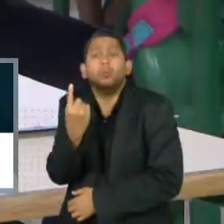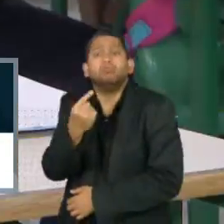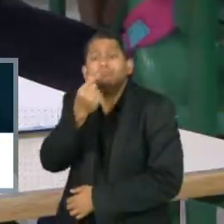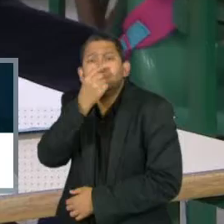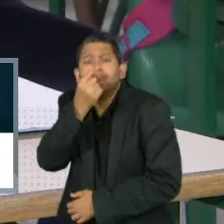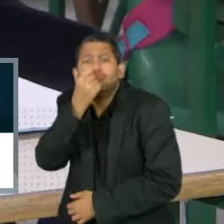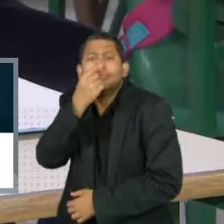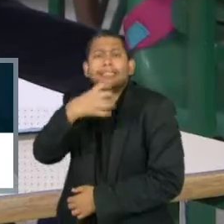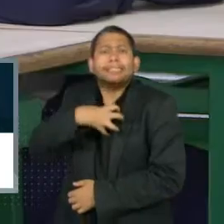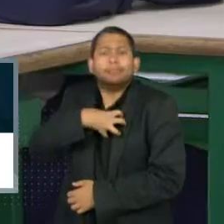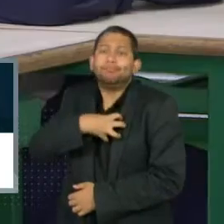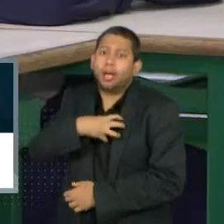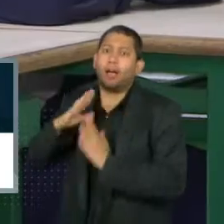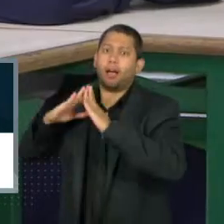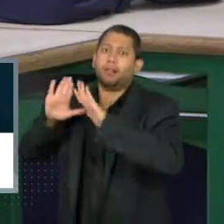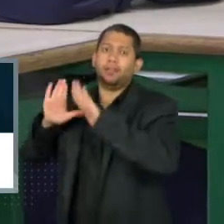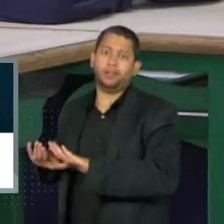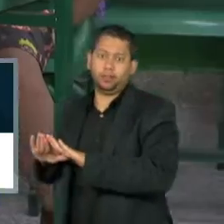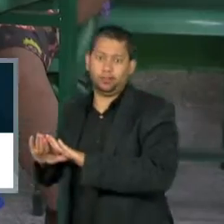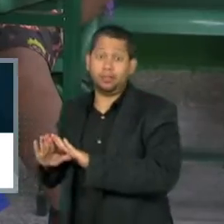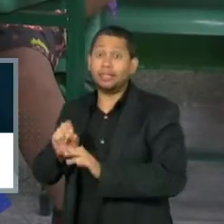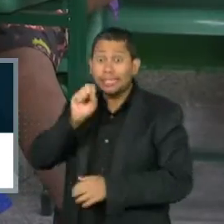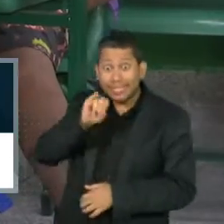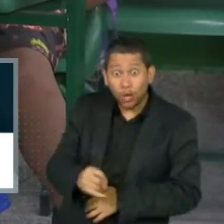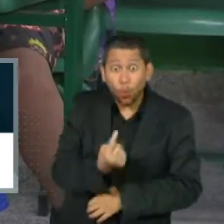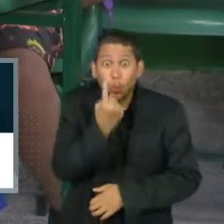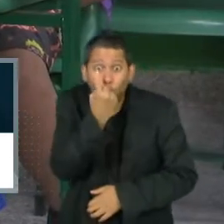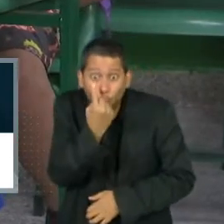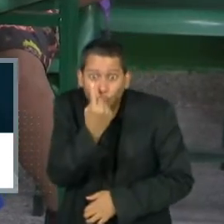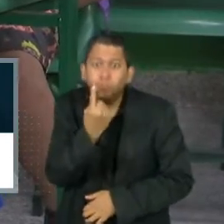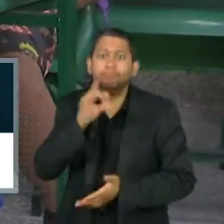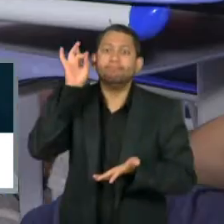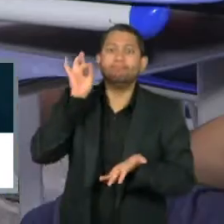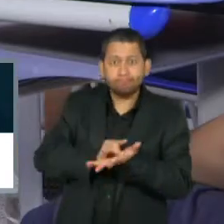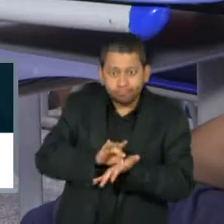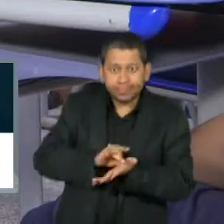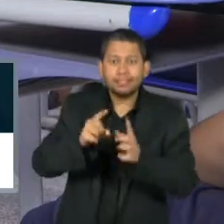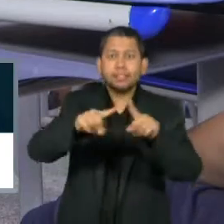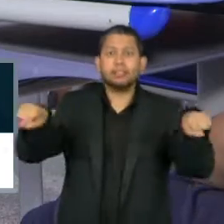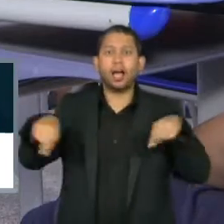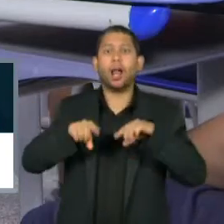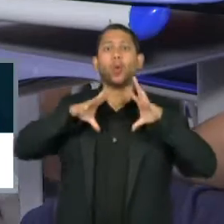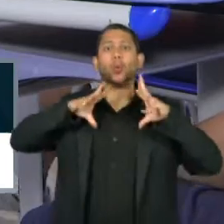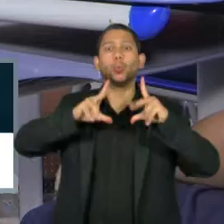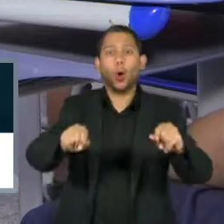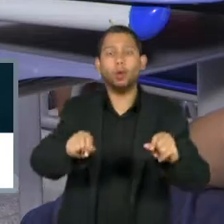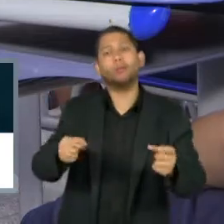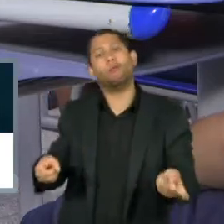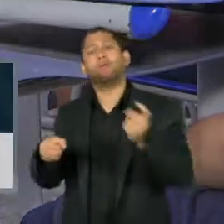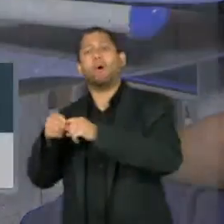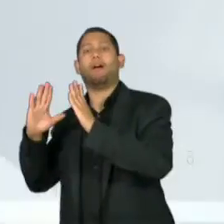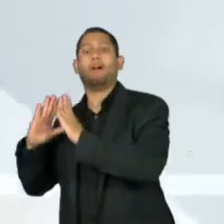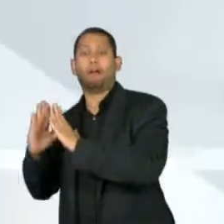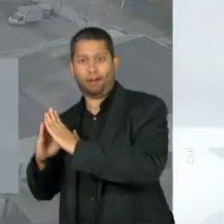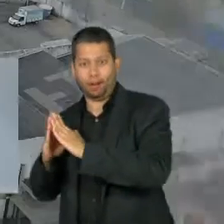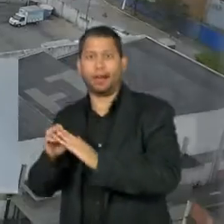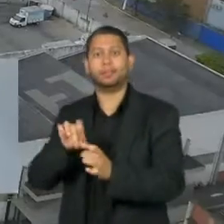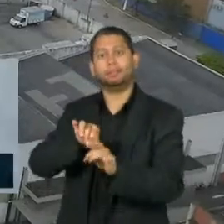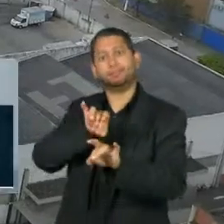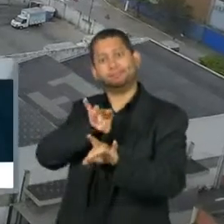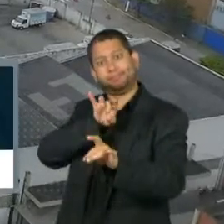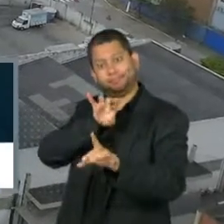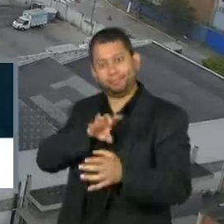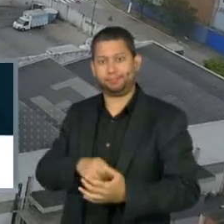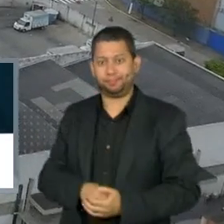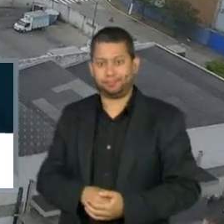casa. E se um caso for confirmado, a sala inteira voltará ao ensino remoto por uma semana. Nova